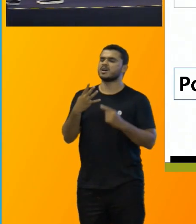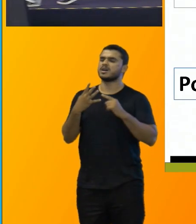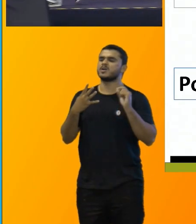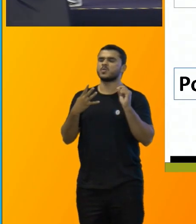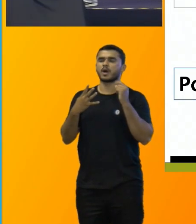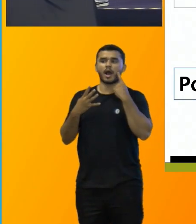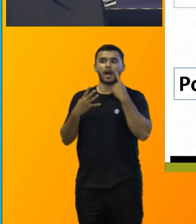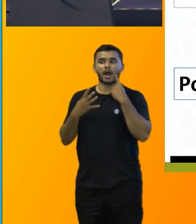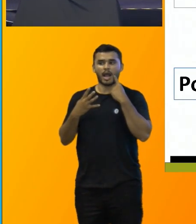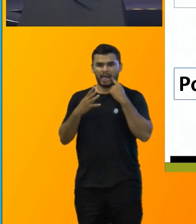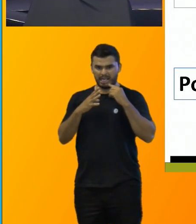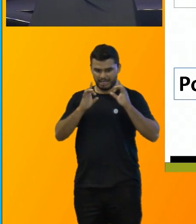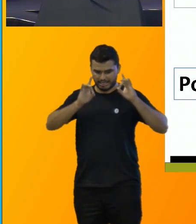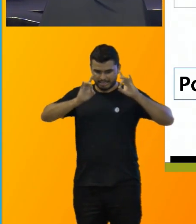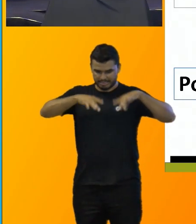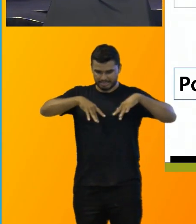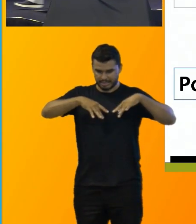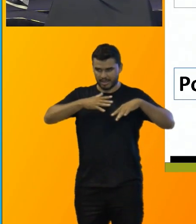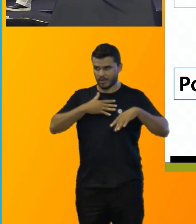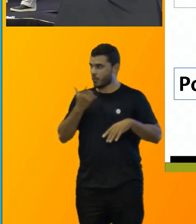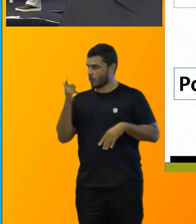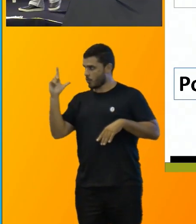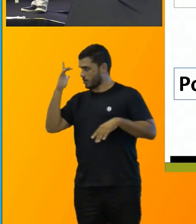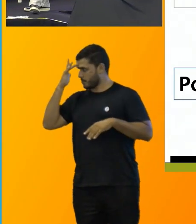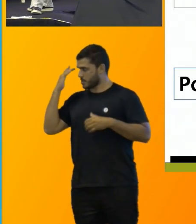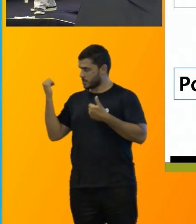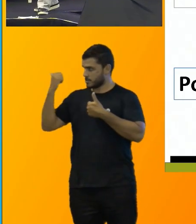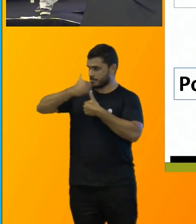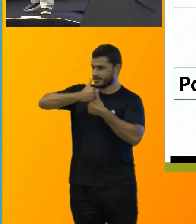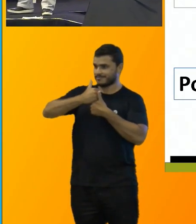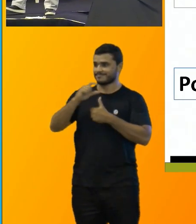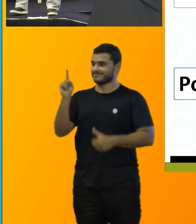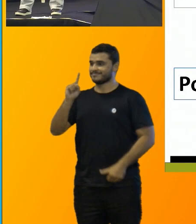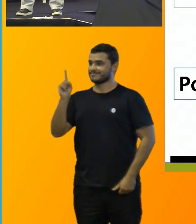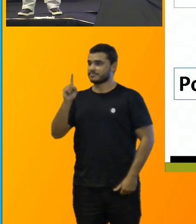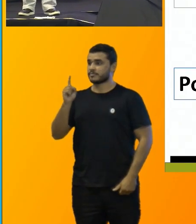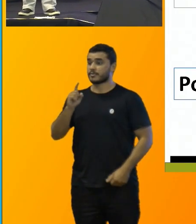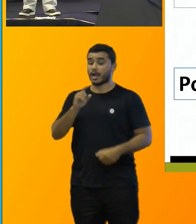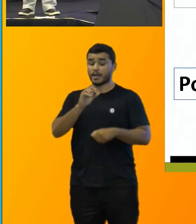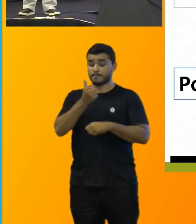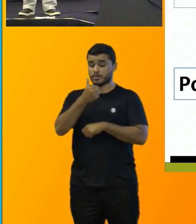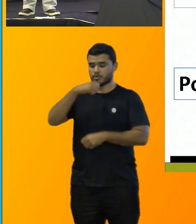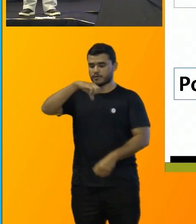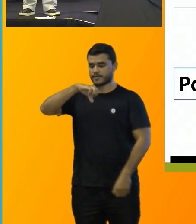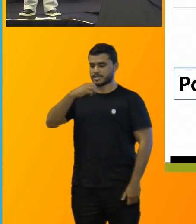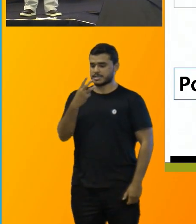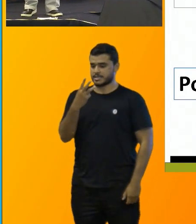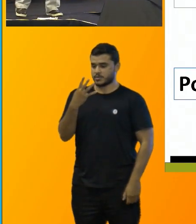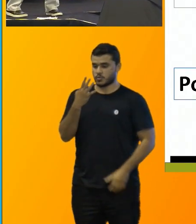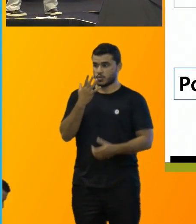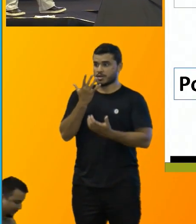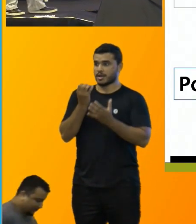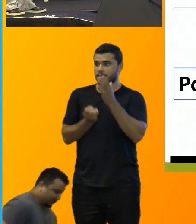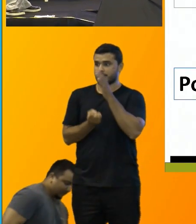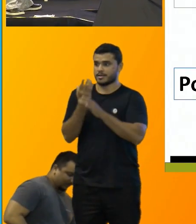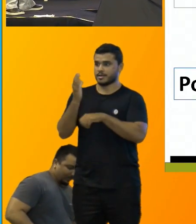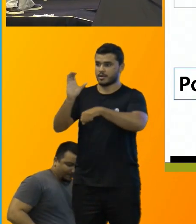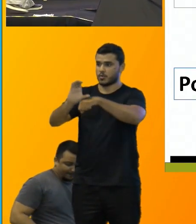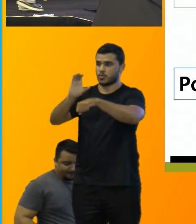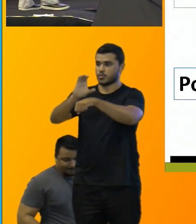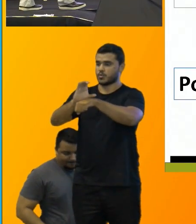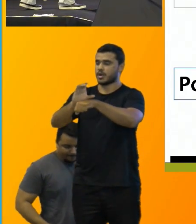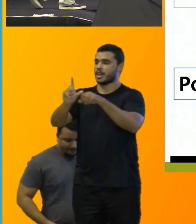governo constitucional? Uma constituição. Sim ou não? Aí você tem